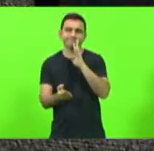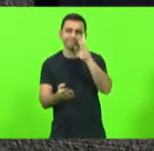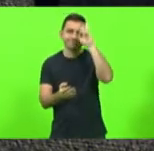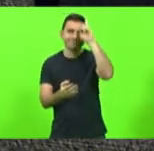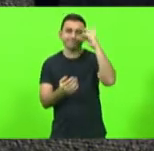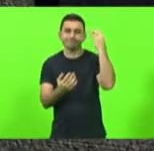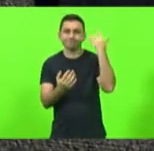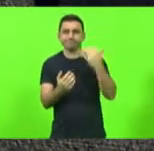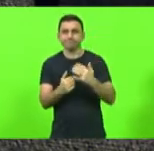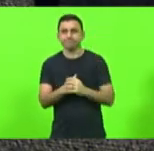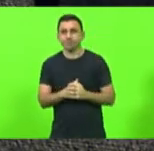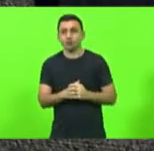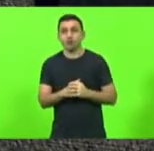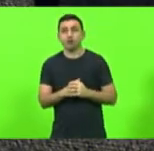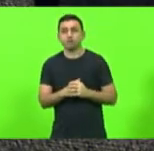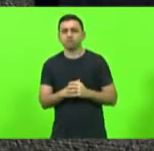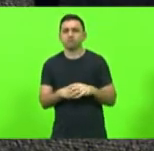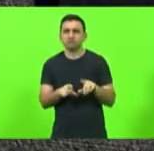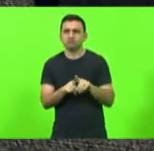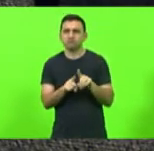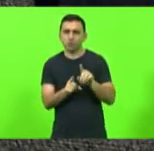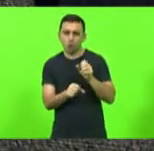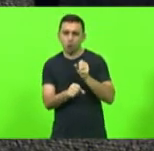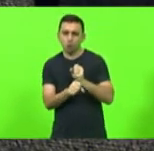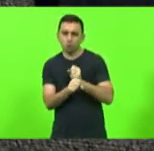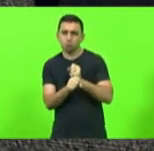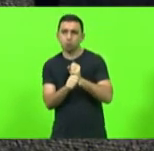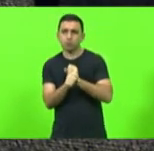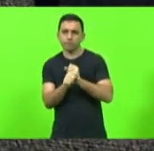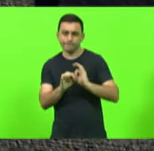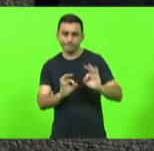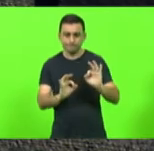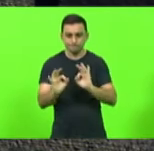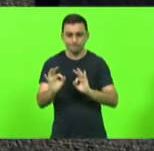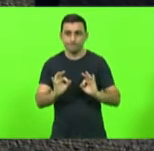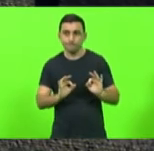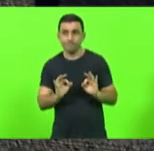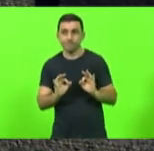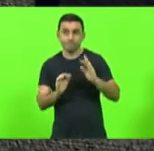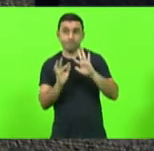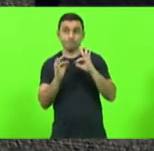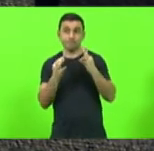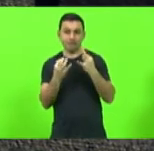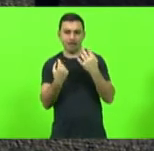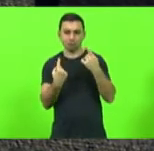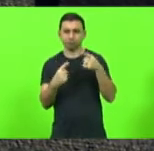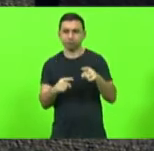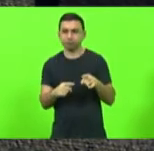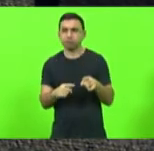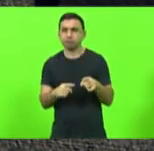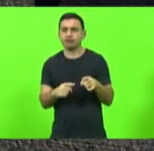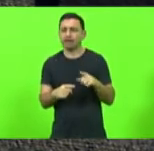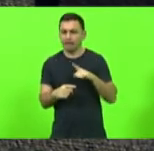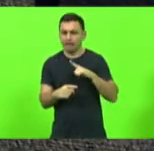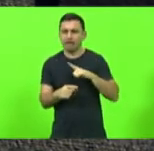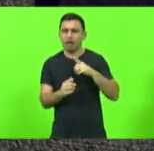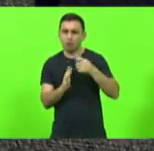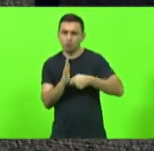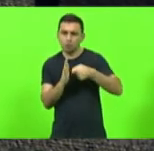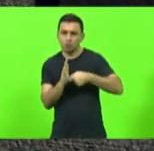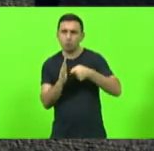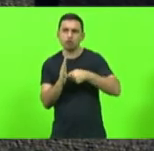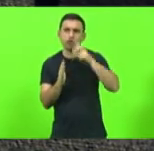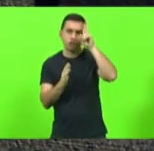A construção dos reassentamentos para as famílias atingidas é uma luta histórica, uma luta antiga do